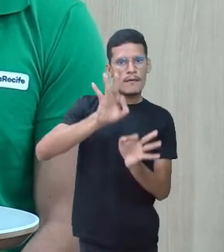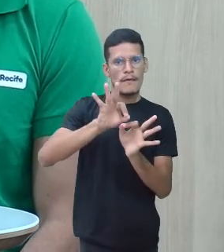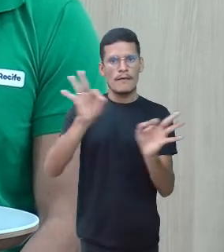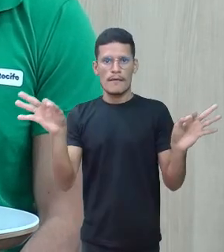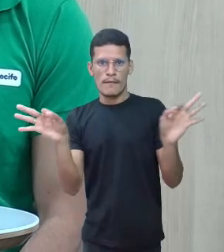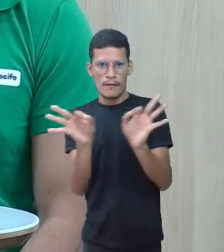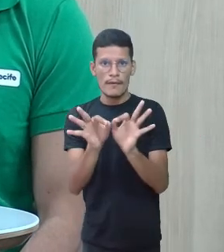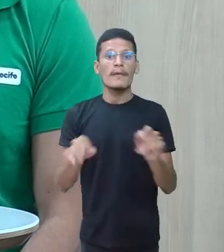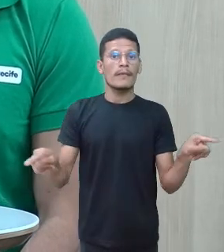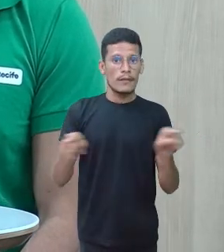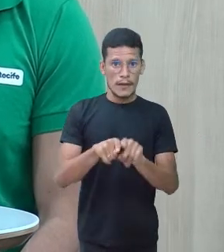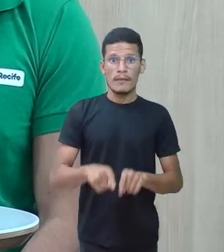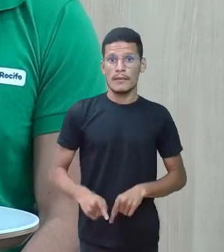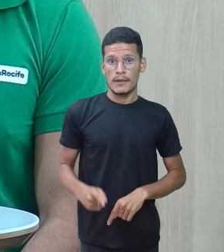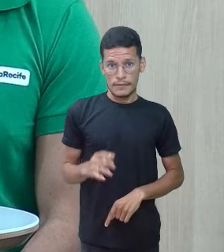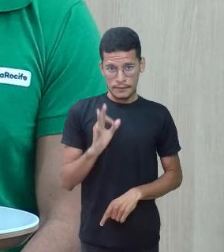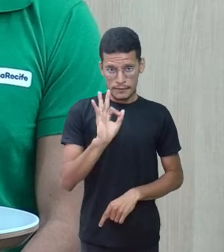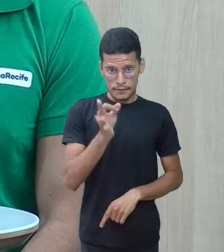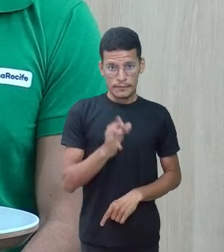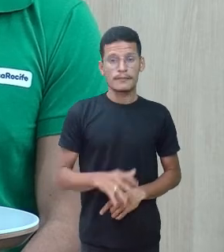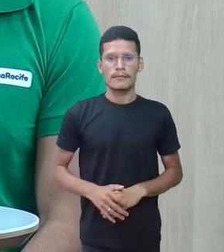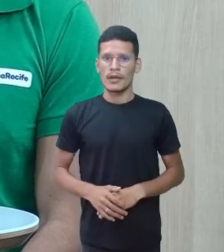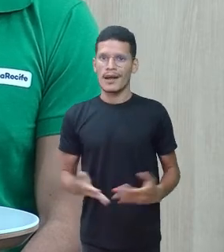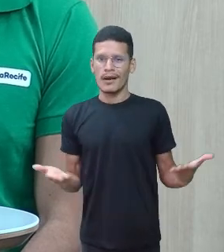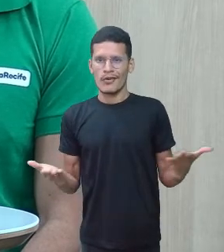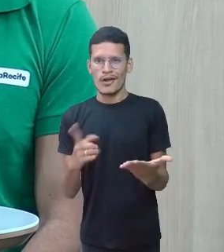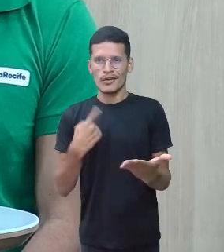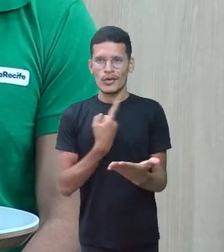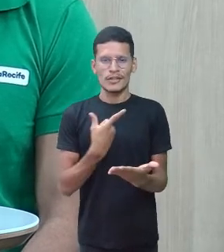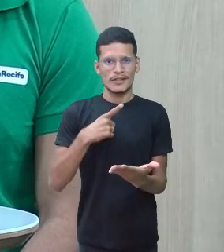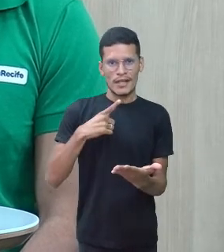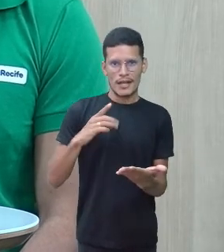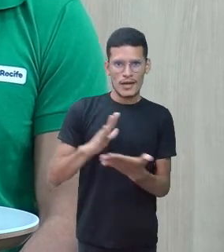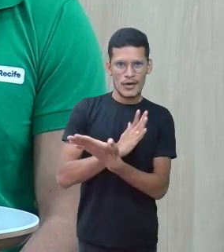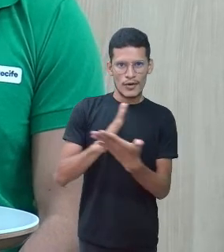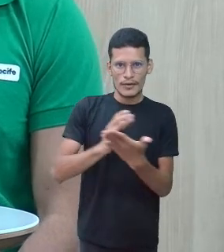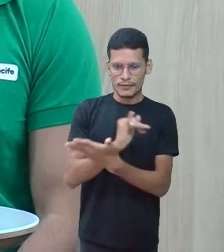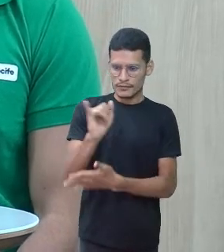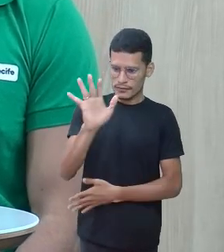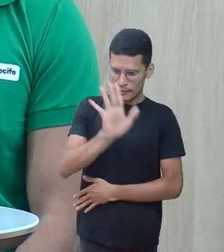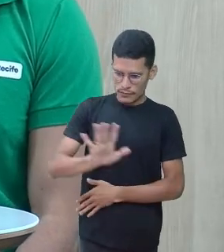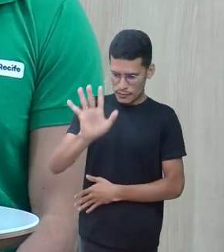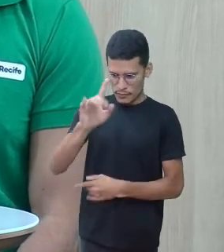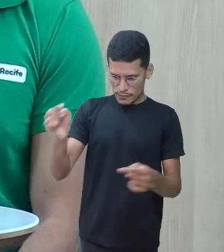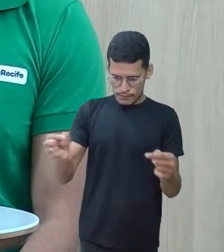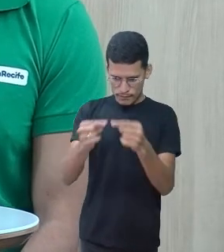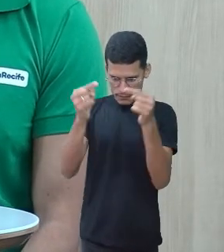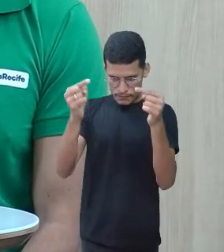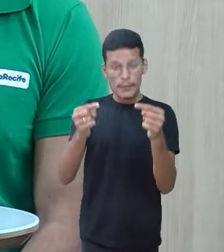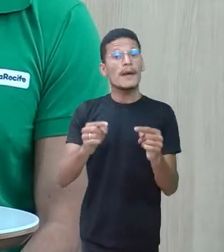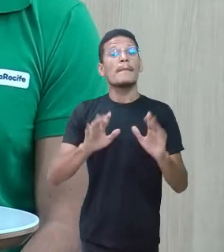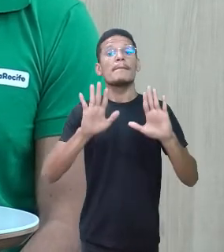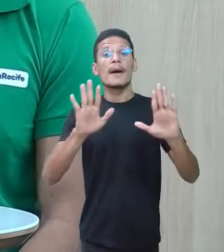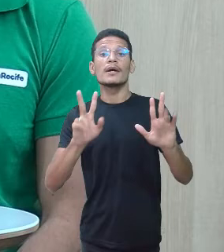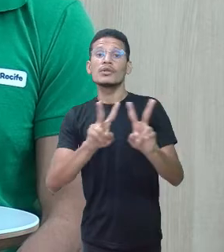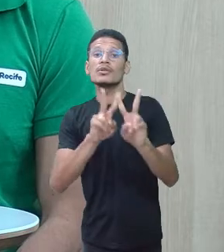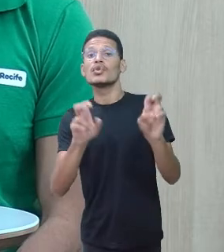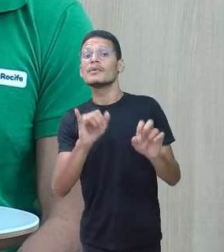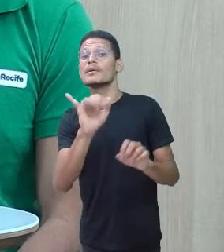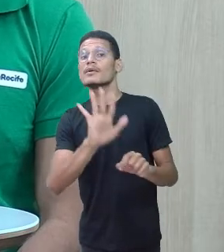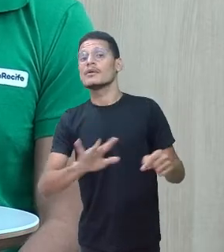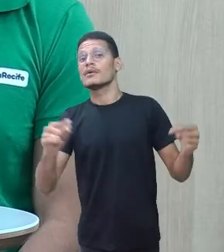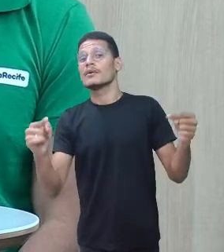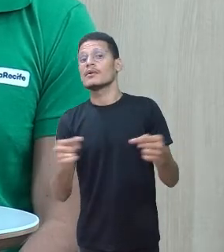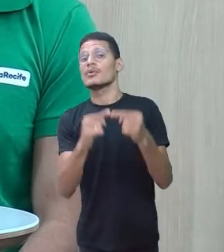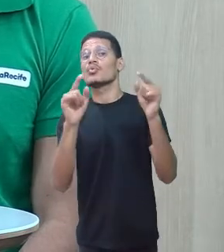das reduções, certo? A gente vai obter figuras semelhantes, certo? E a questão da figura